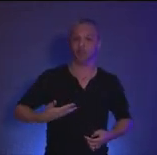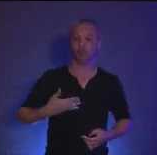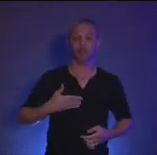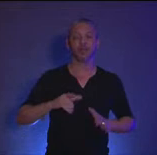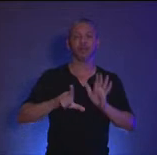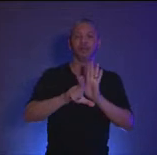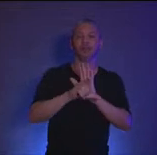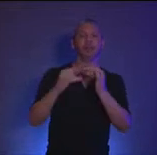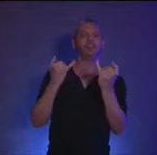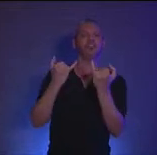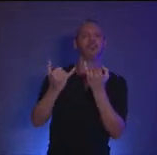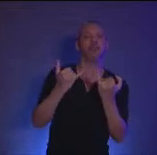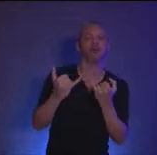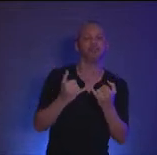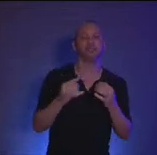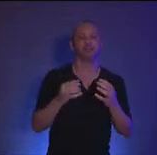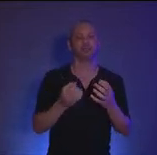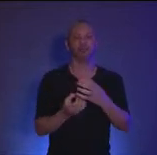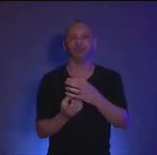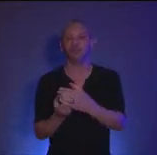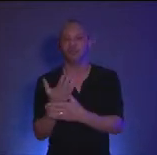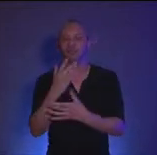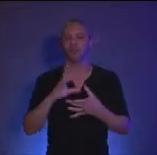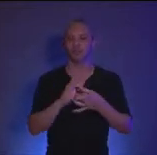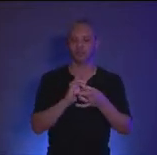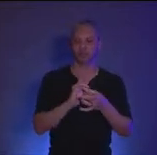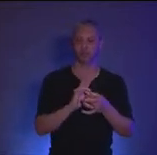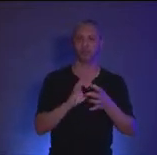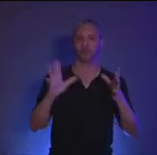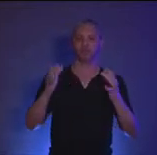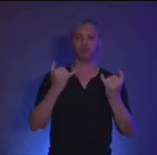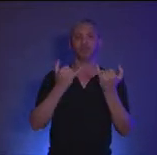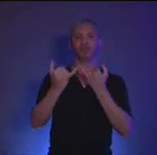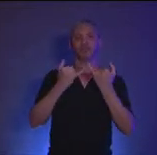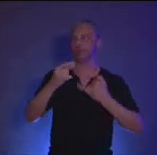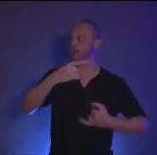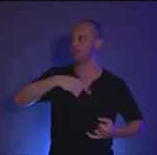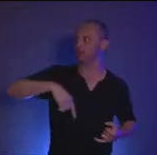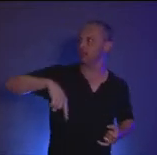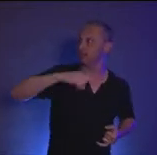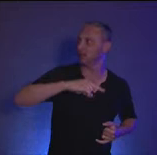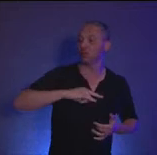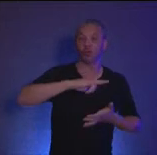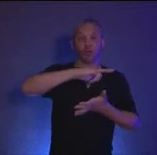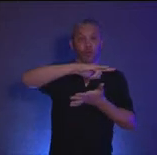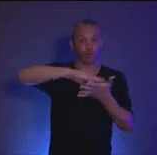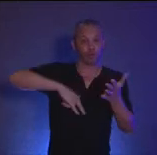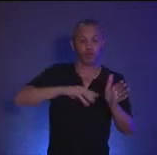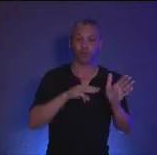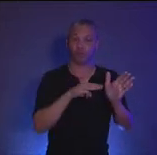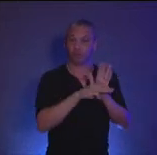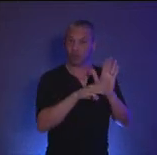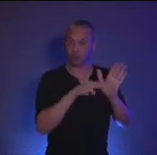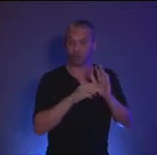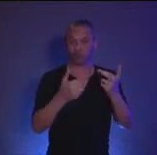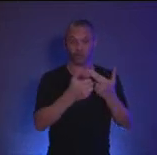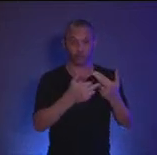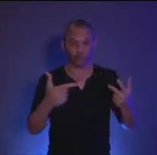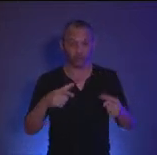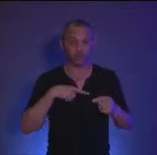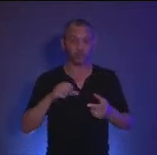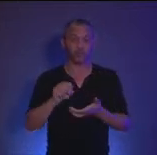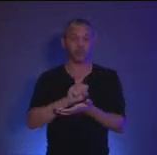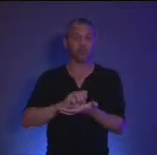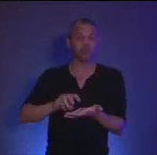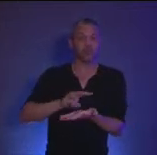Acesso à Informação, estruturação e disponibilização de dados abertos, documentação de metodologia ou publicação de softwares